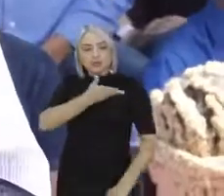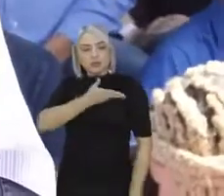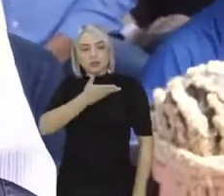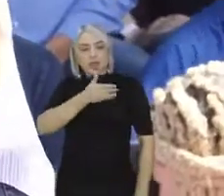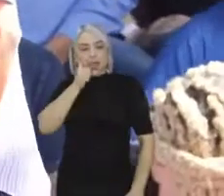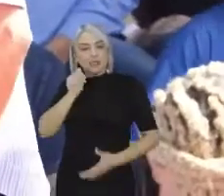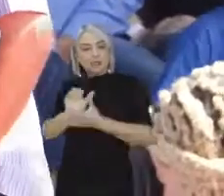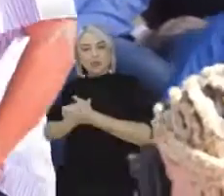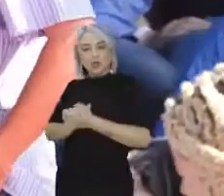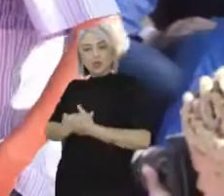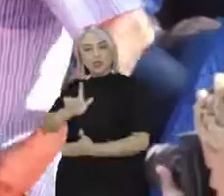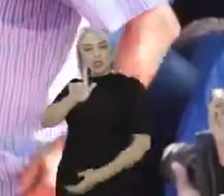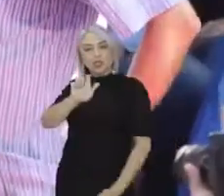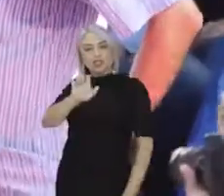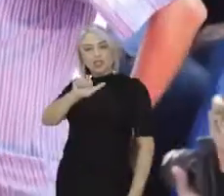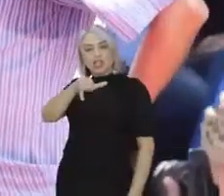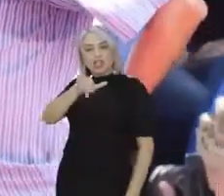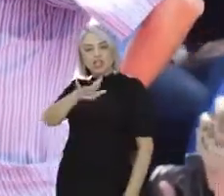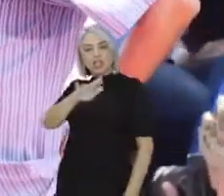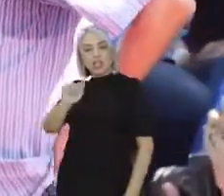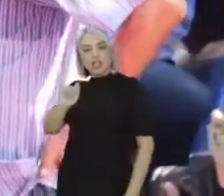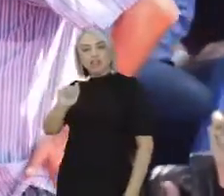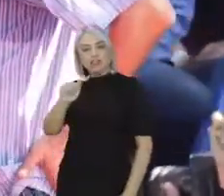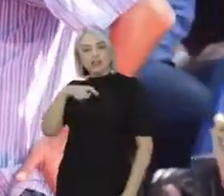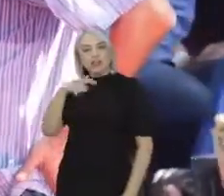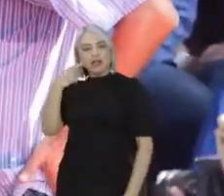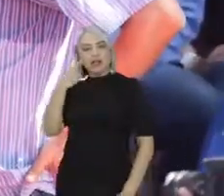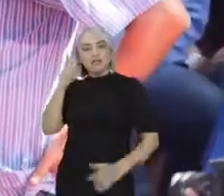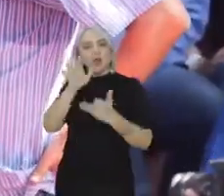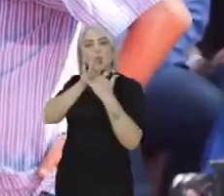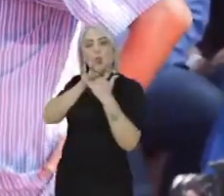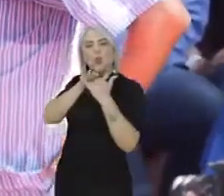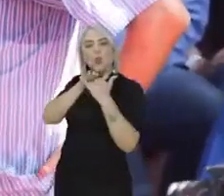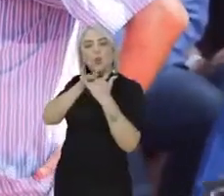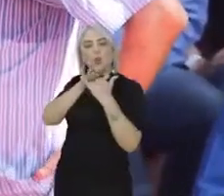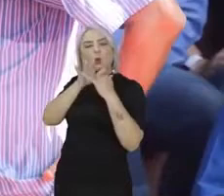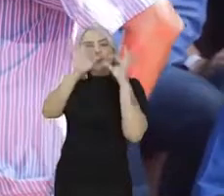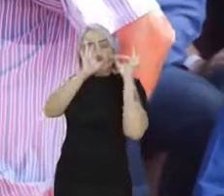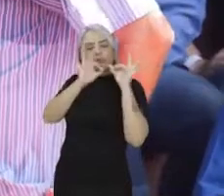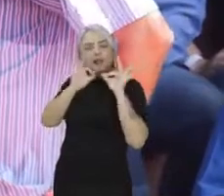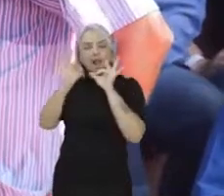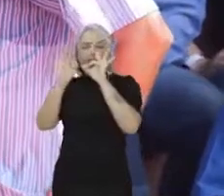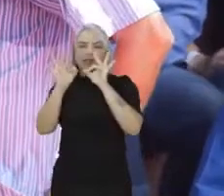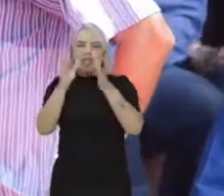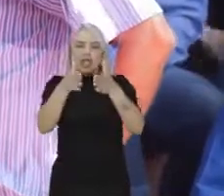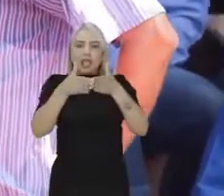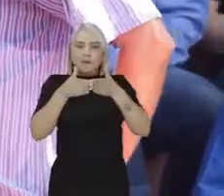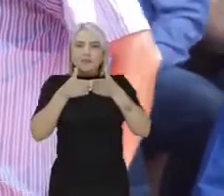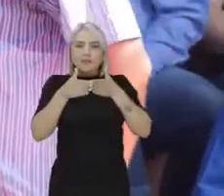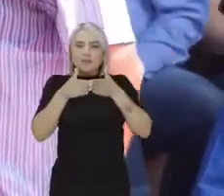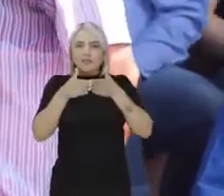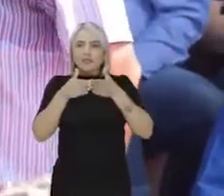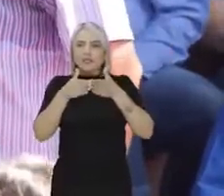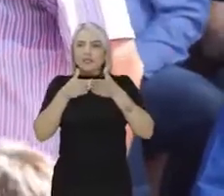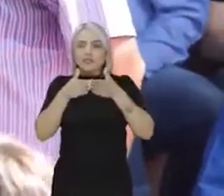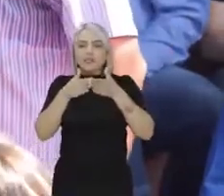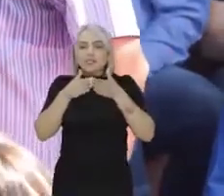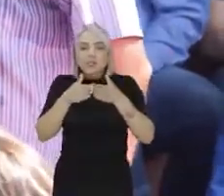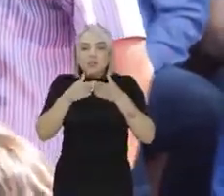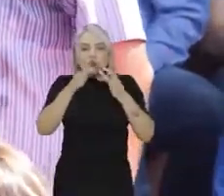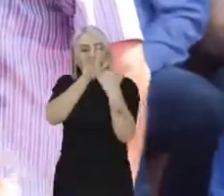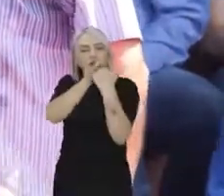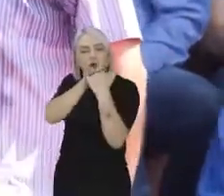não está aqui, mas ela está vendo no YouTube. Ela pediu o YouTube do Lula Oficial para ver lá. Ela está